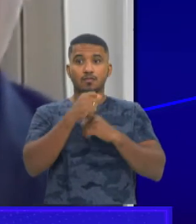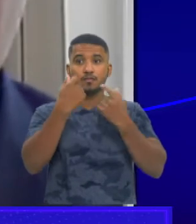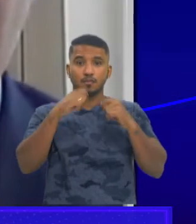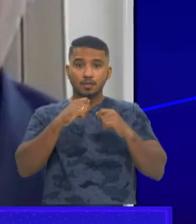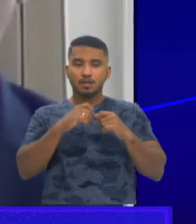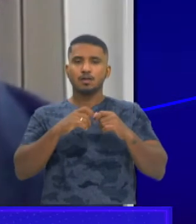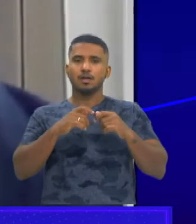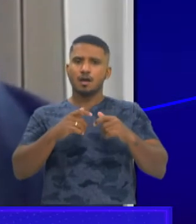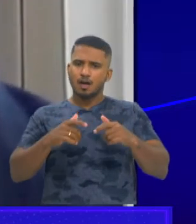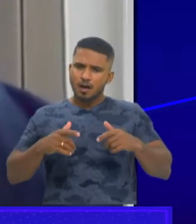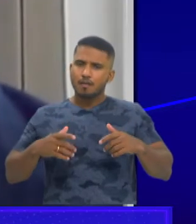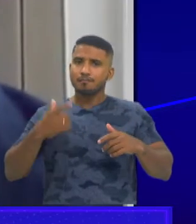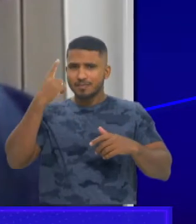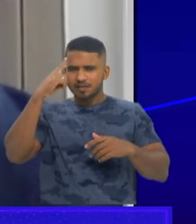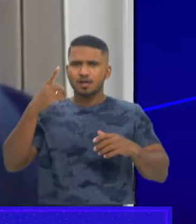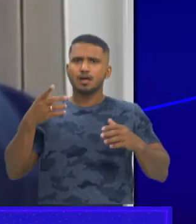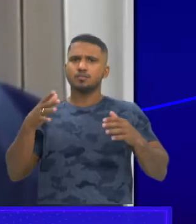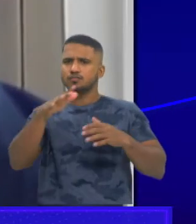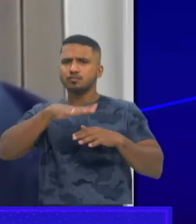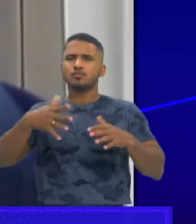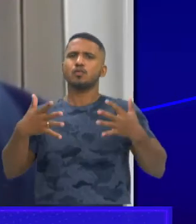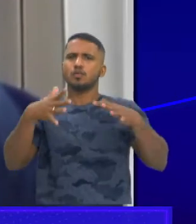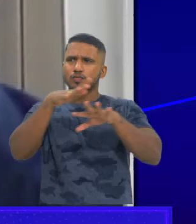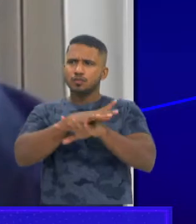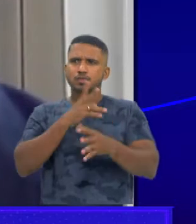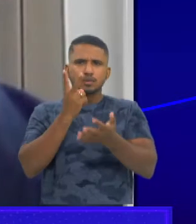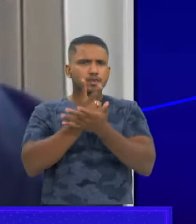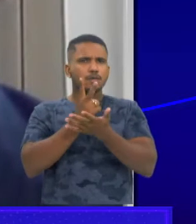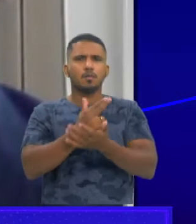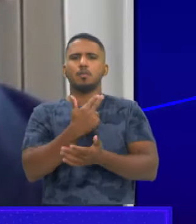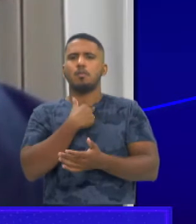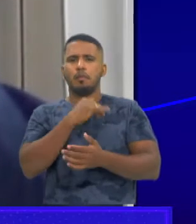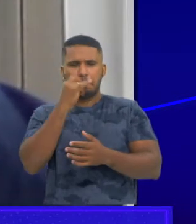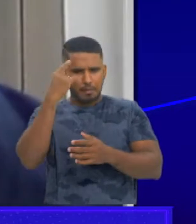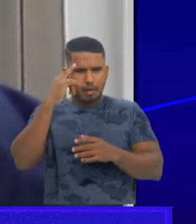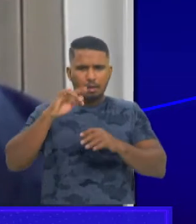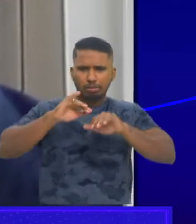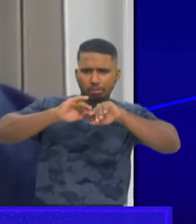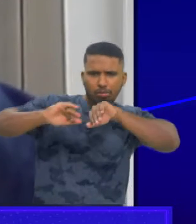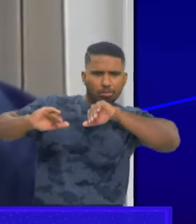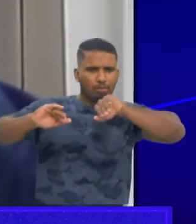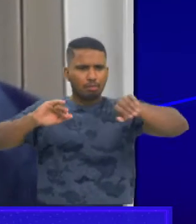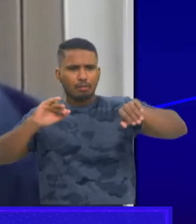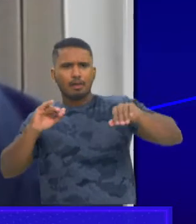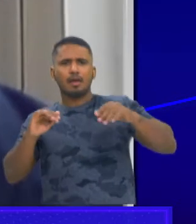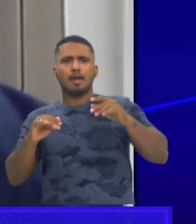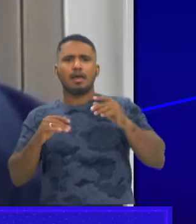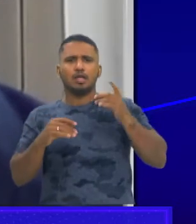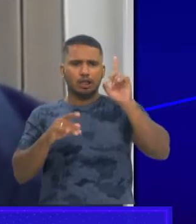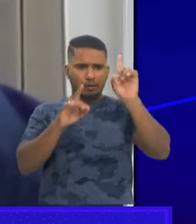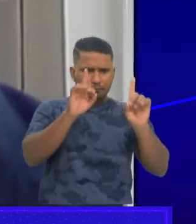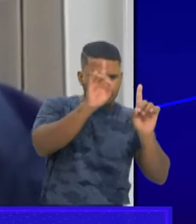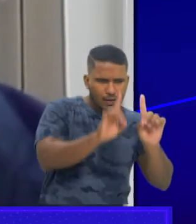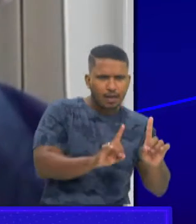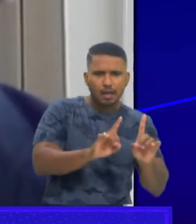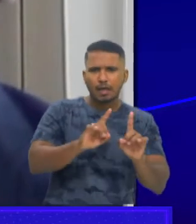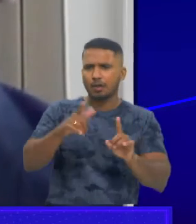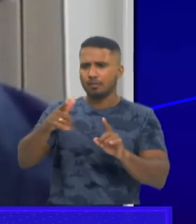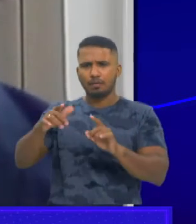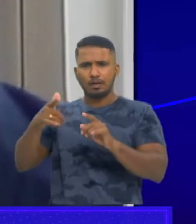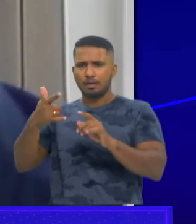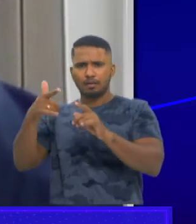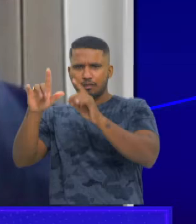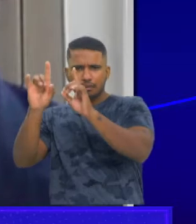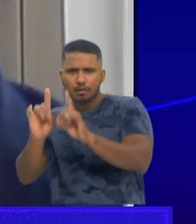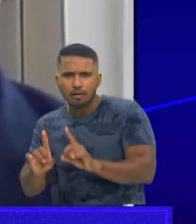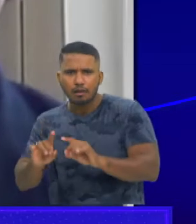relação ao direito à educação, a nossa sociedade tem que agir de forma inclusiva, sempre.